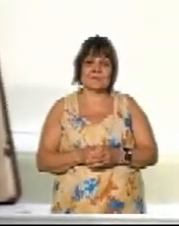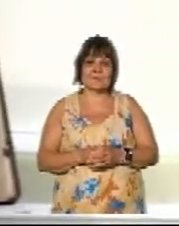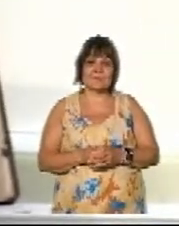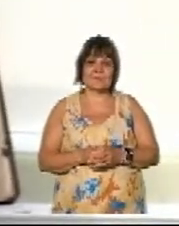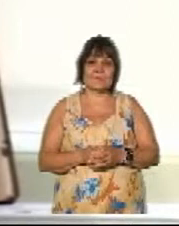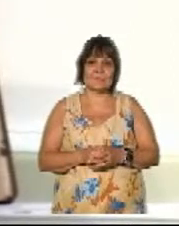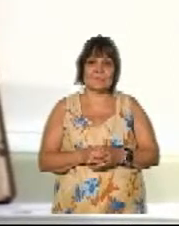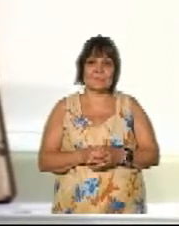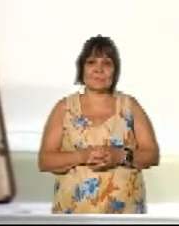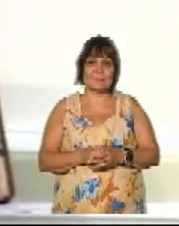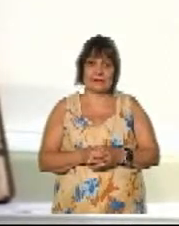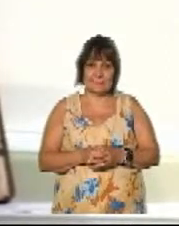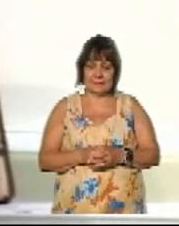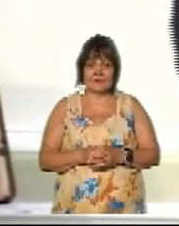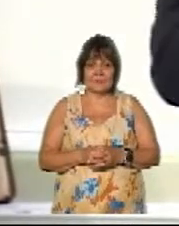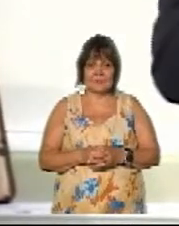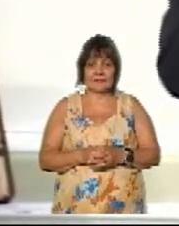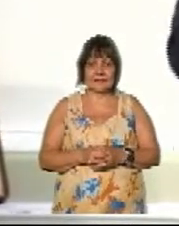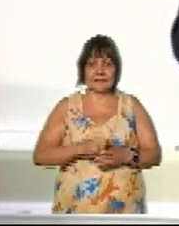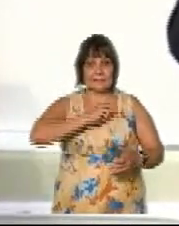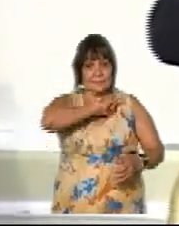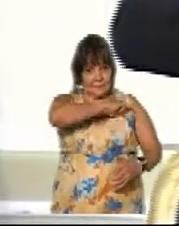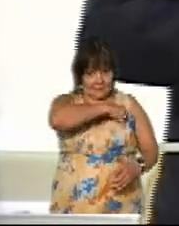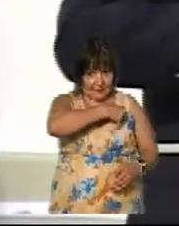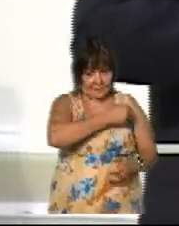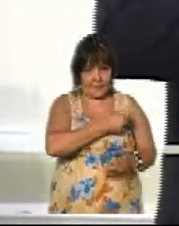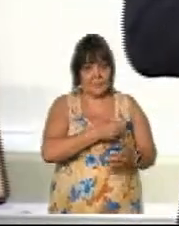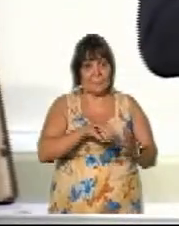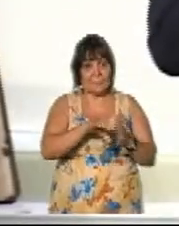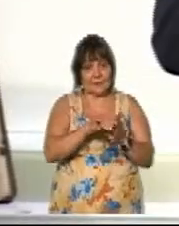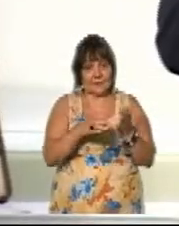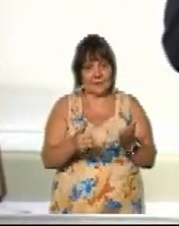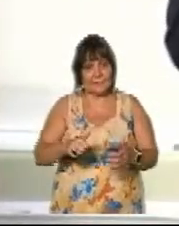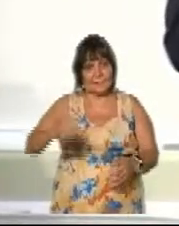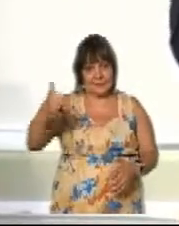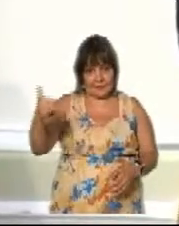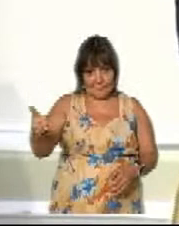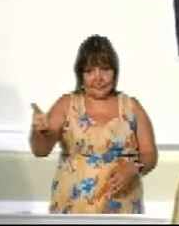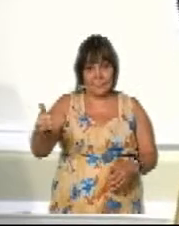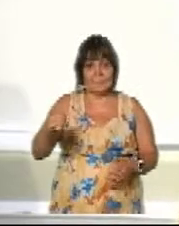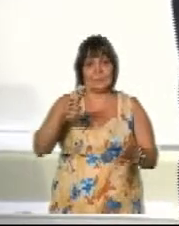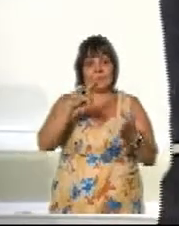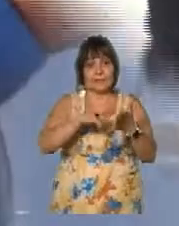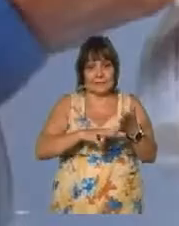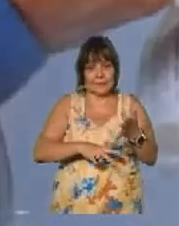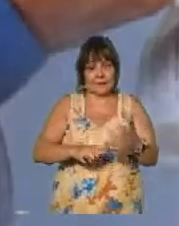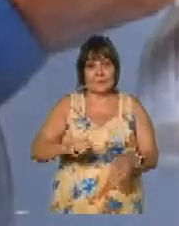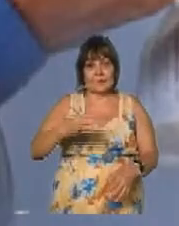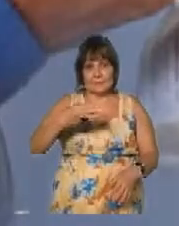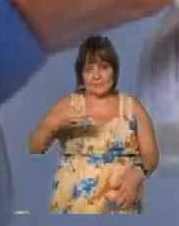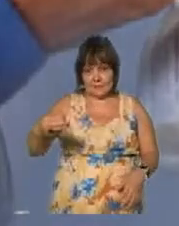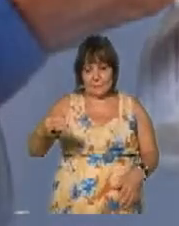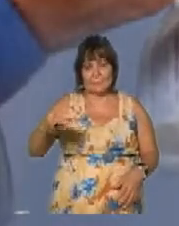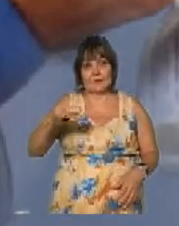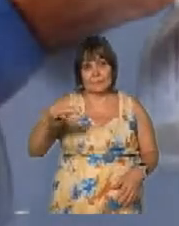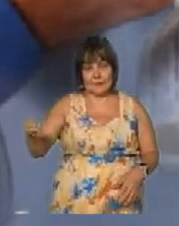ele servia, o que ele dizia, o que ele determinava. Em João capítulo 1, versículos 3 e 4, o Senhor diz assim: